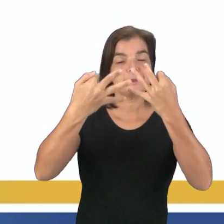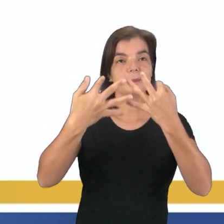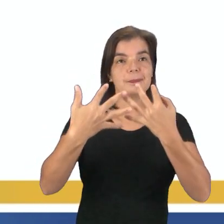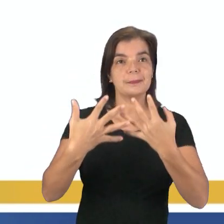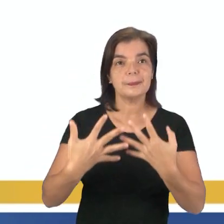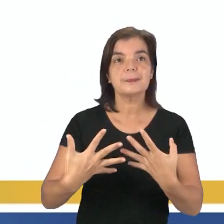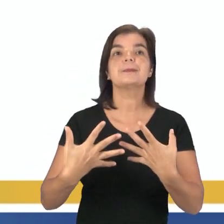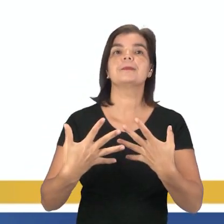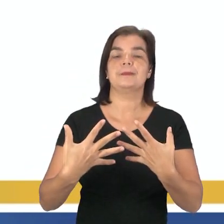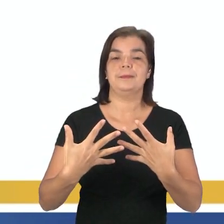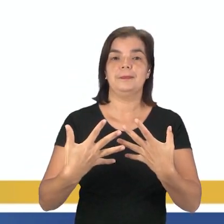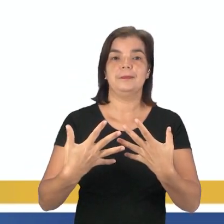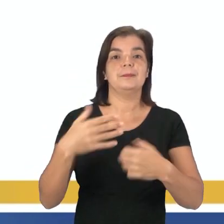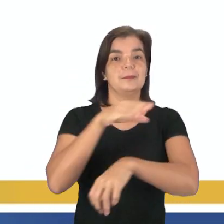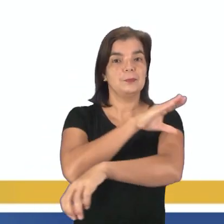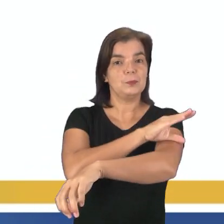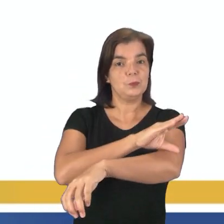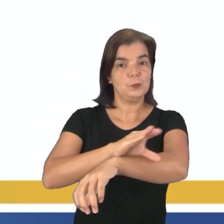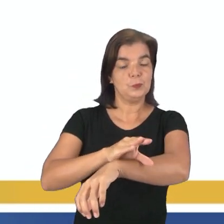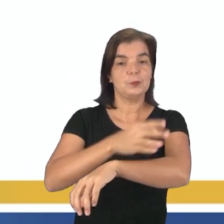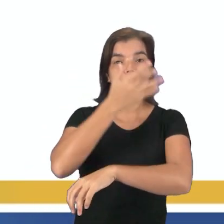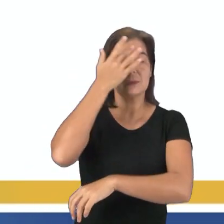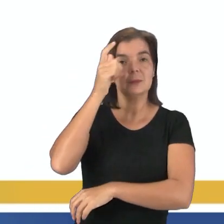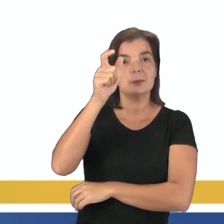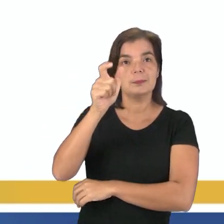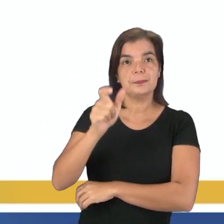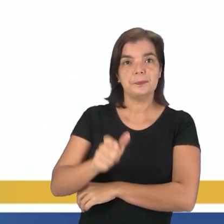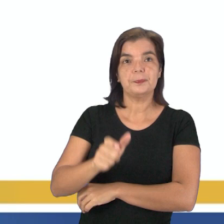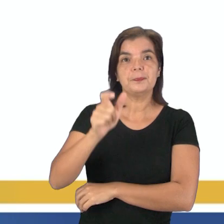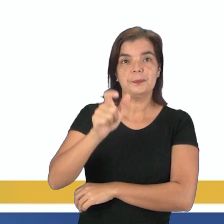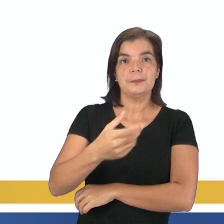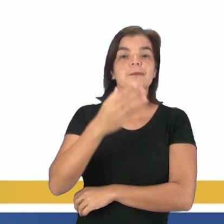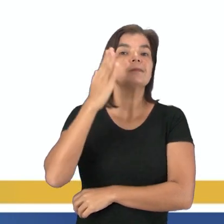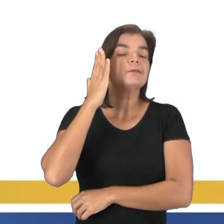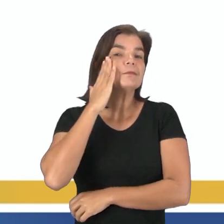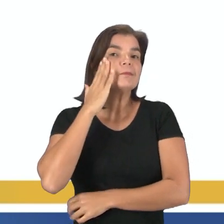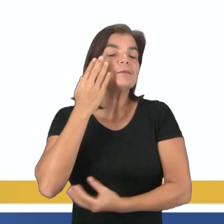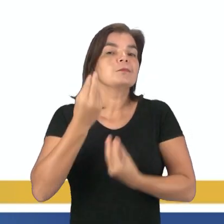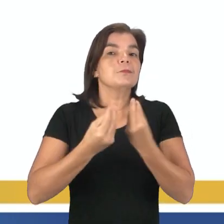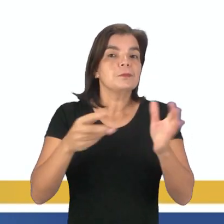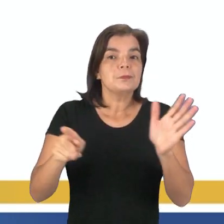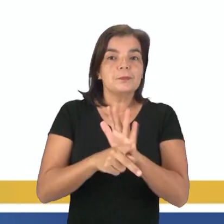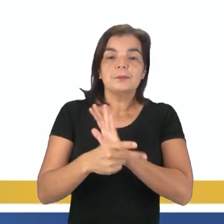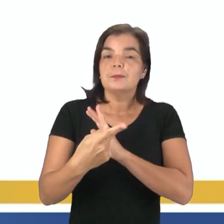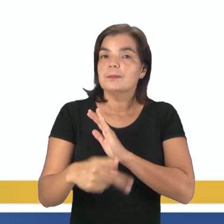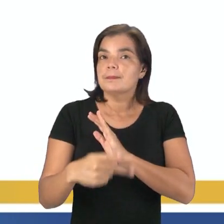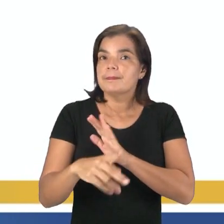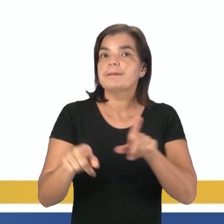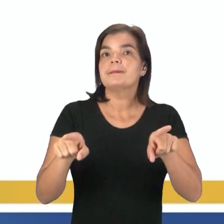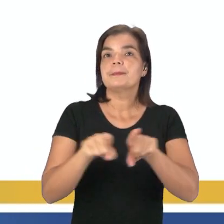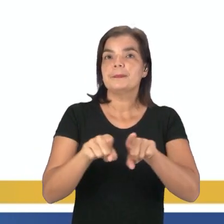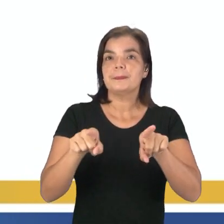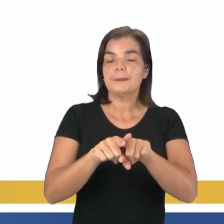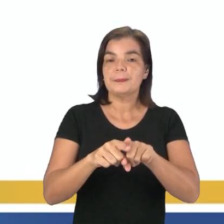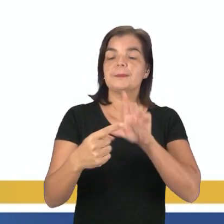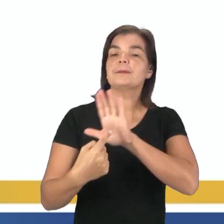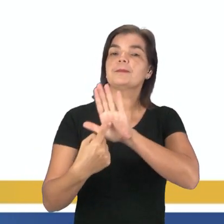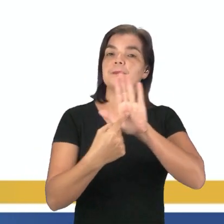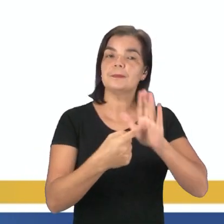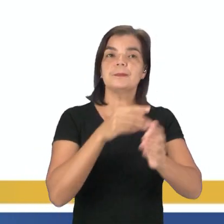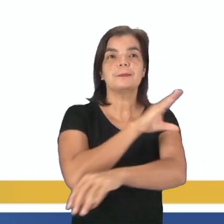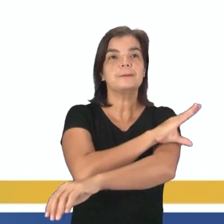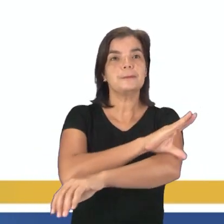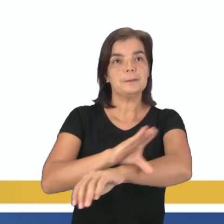de identidade. É definida a partir da cultura que um indivíduo entende como sendo sua, bem como das